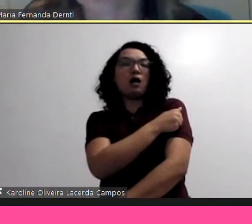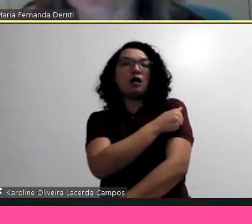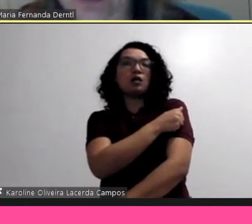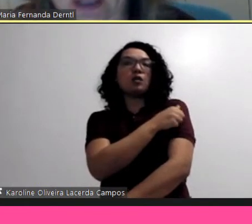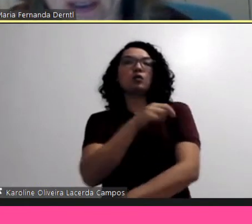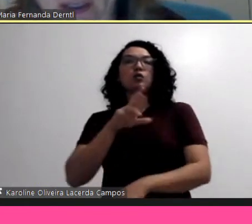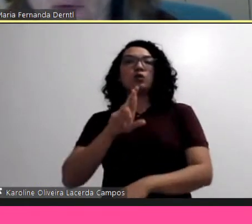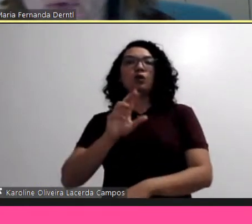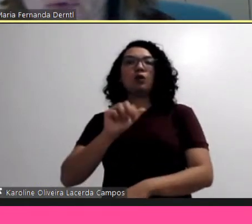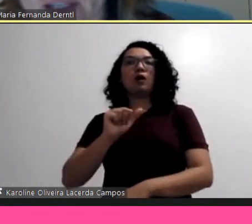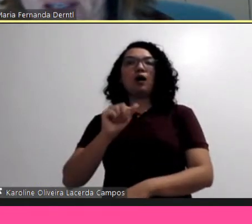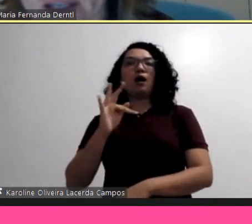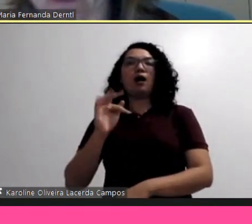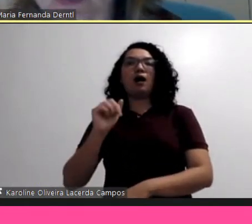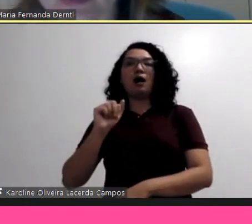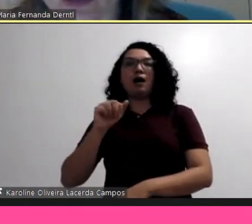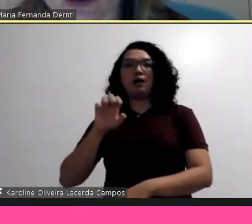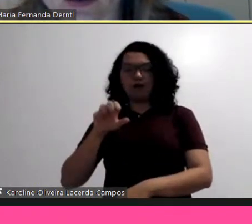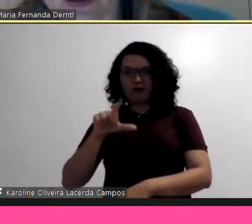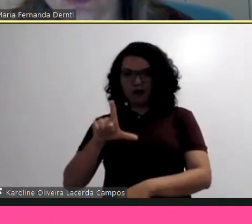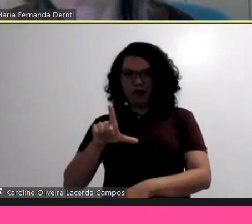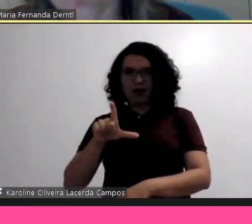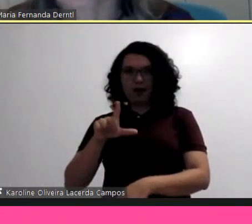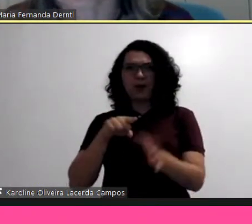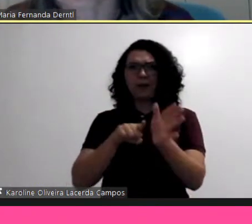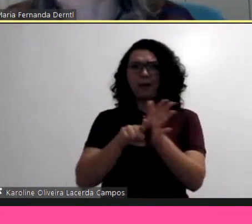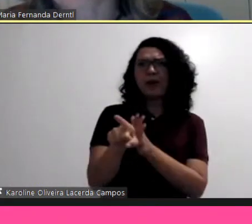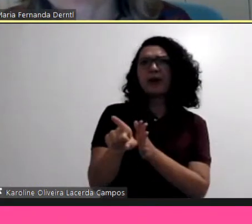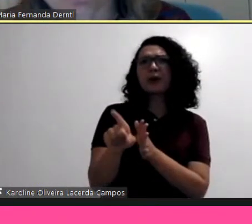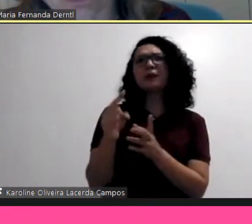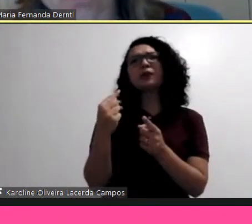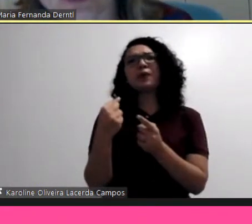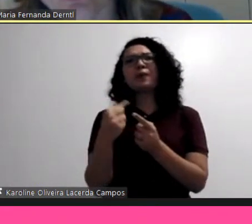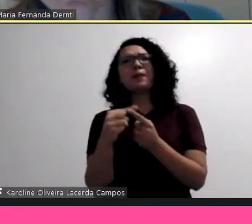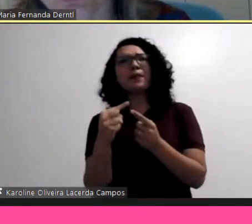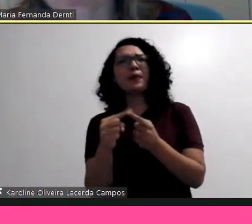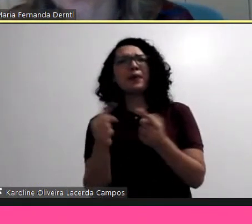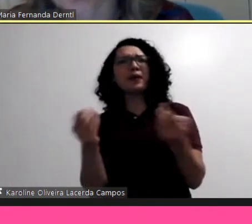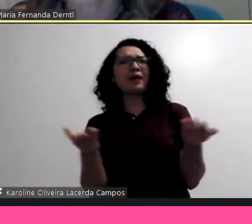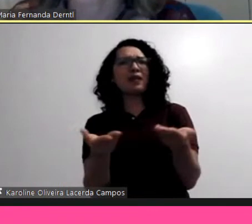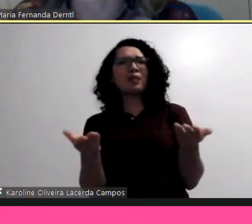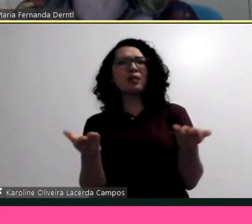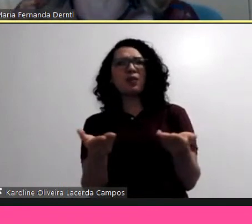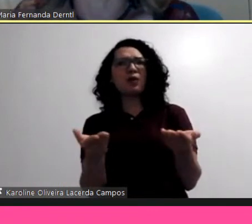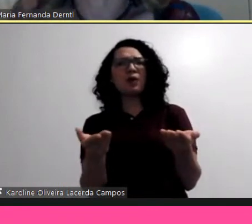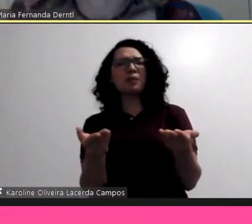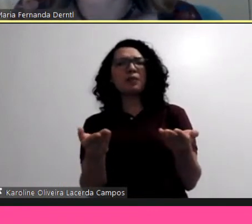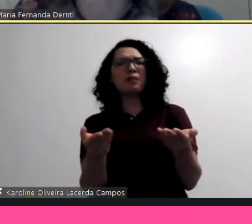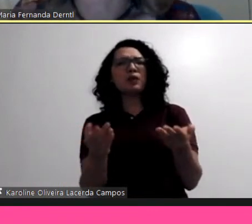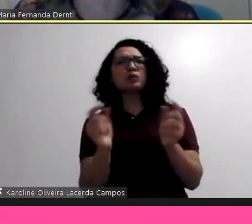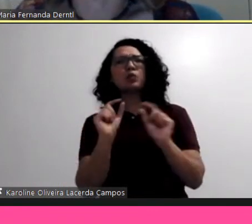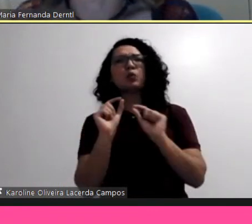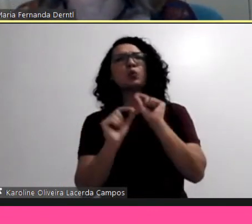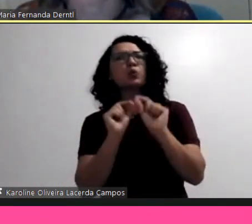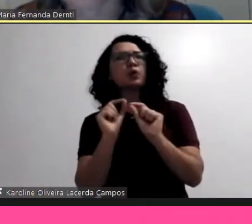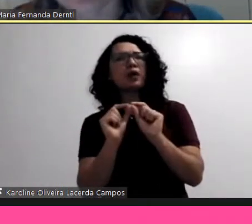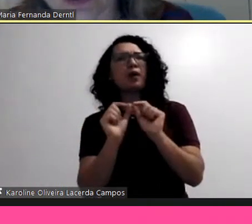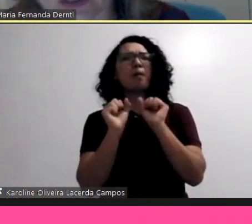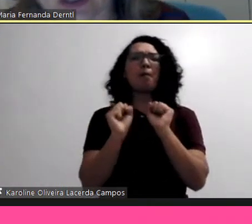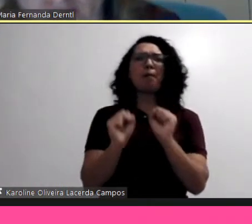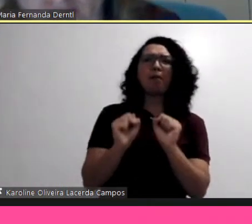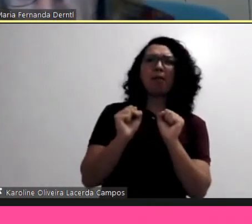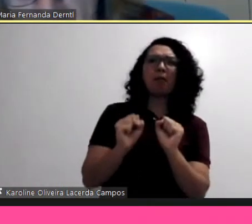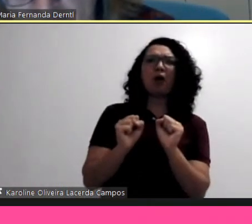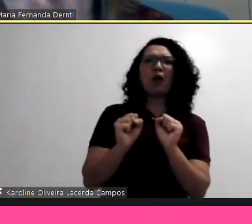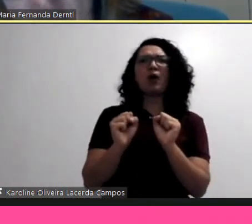isso, considera que é um esteticismo normatizado. Então, ele pergunta o que teria levado a essa